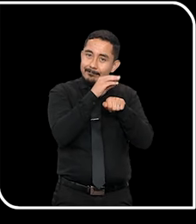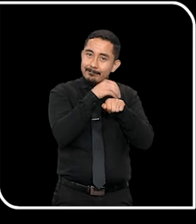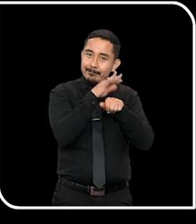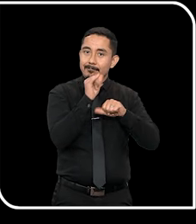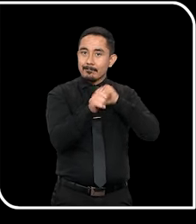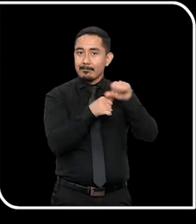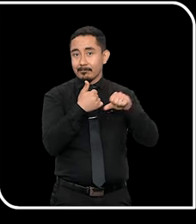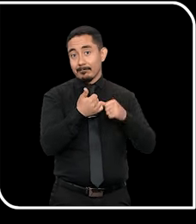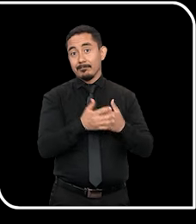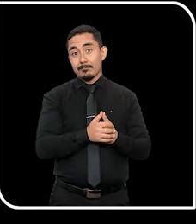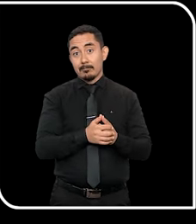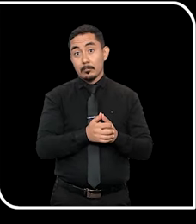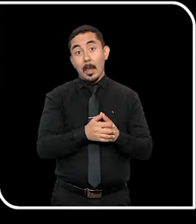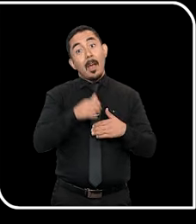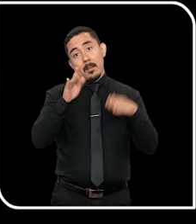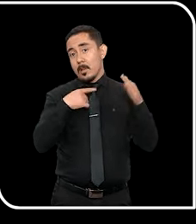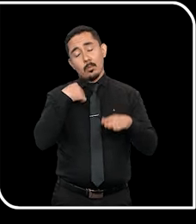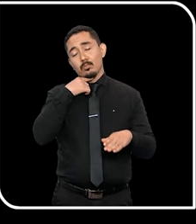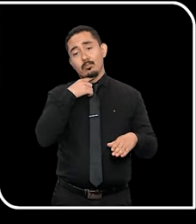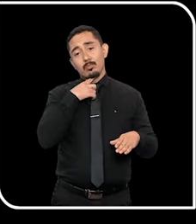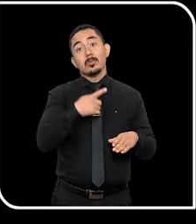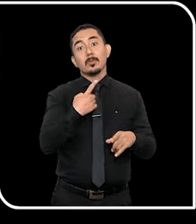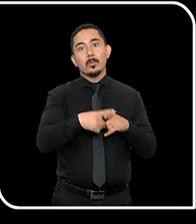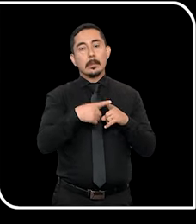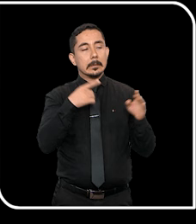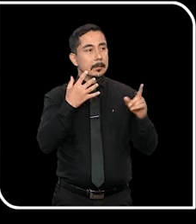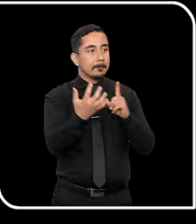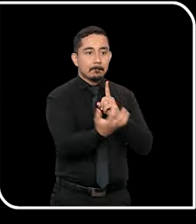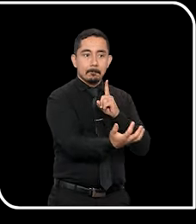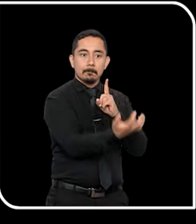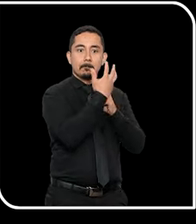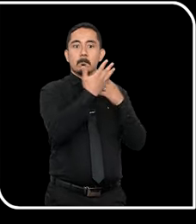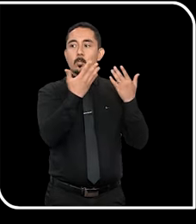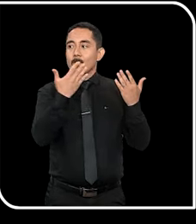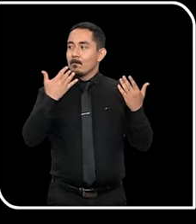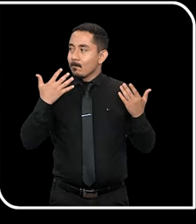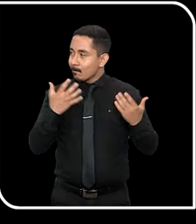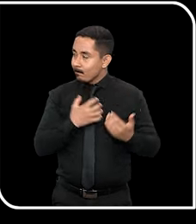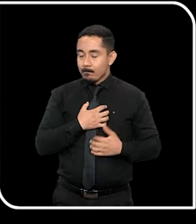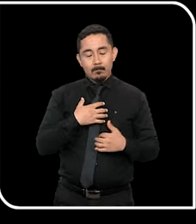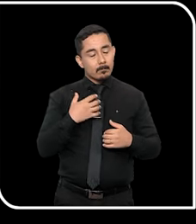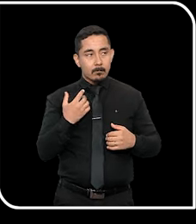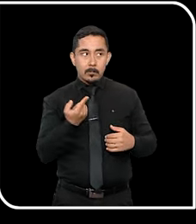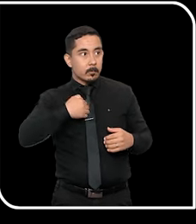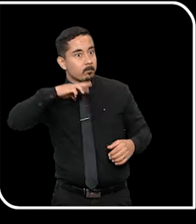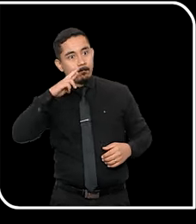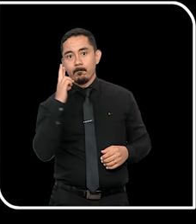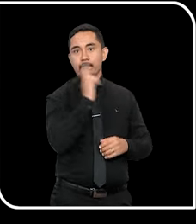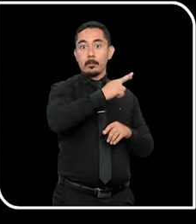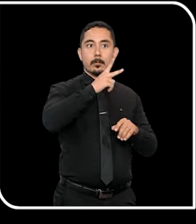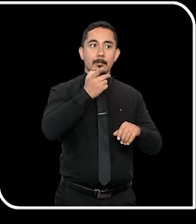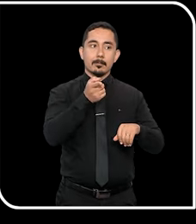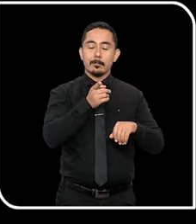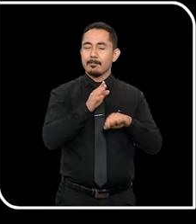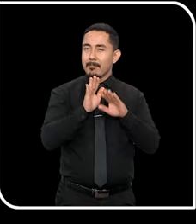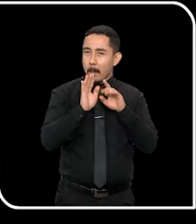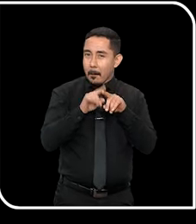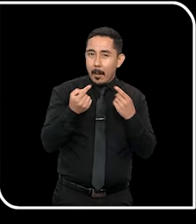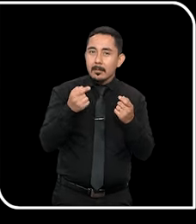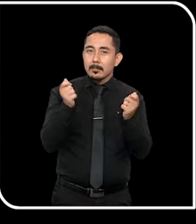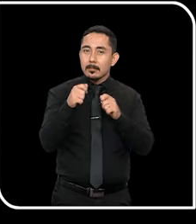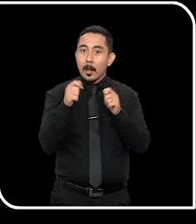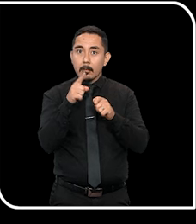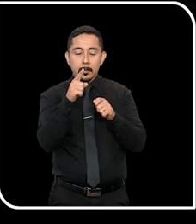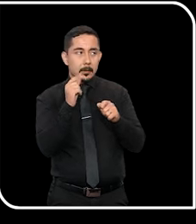que eu gostaria porque esbarra em mim e me afeta e às vezes eu reago e tenho respostas mais incisivas mas